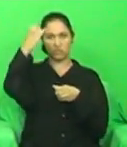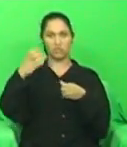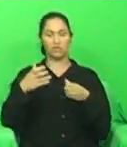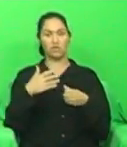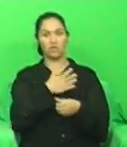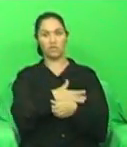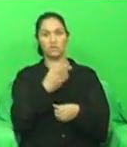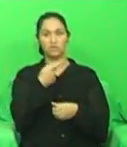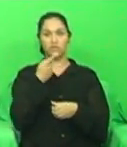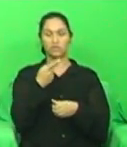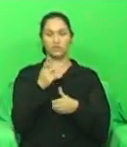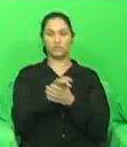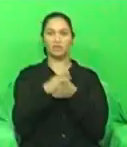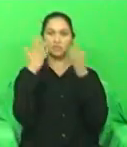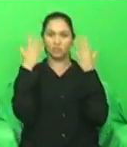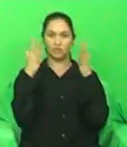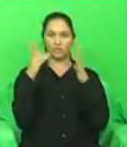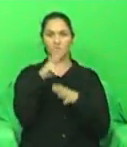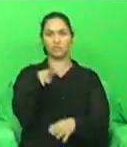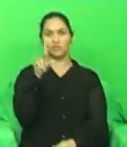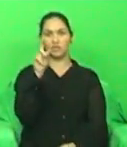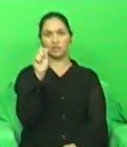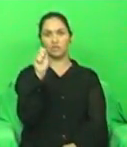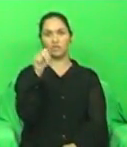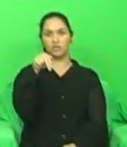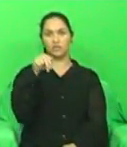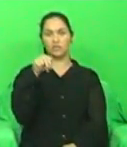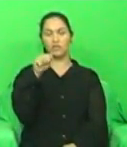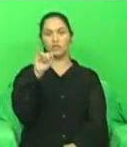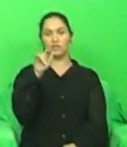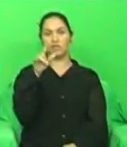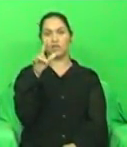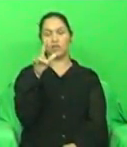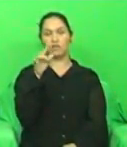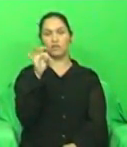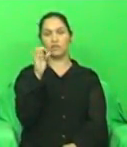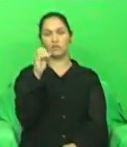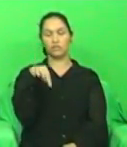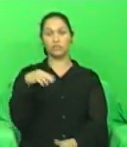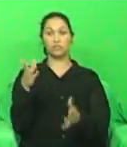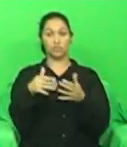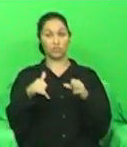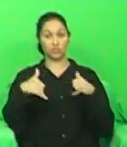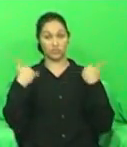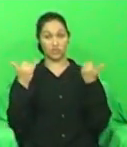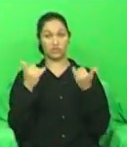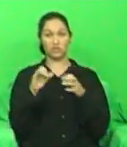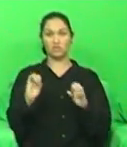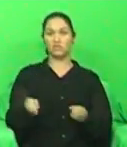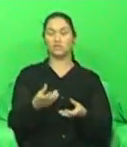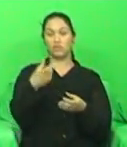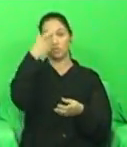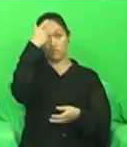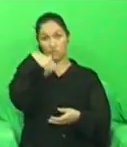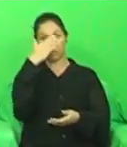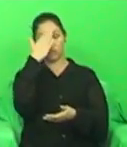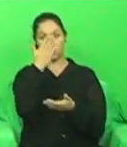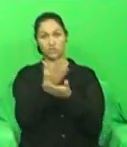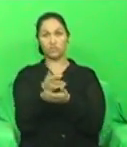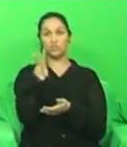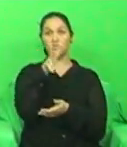parabéns ao colega vereador daílton feuser pela passagem do seu aniversário eu acho que esse é o verdadeiro papel do vereador